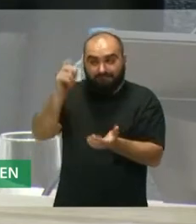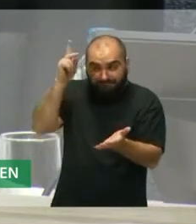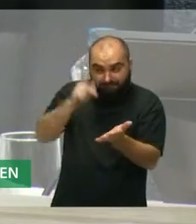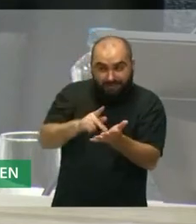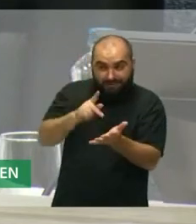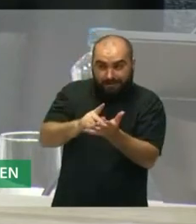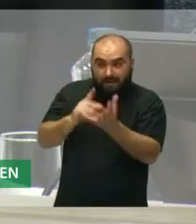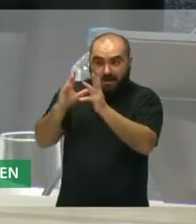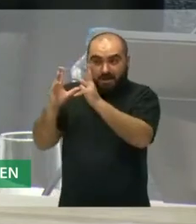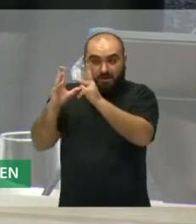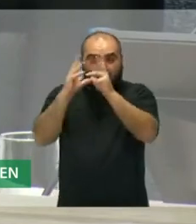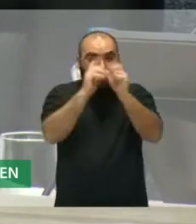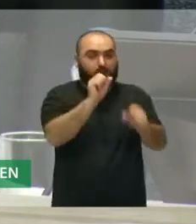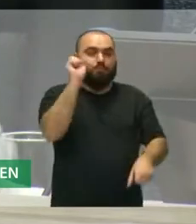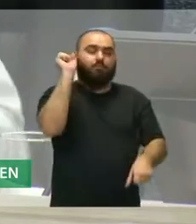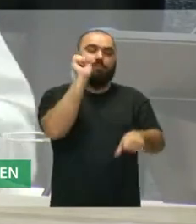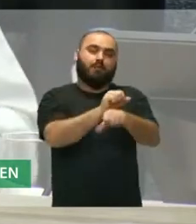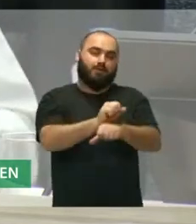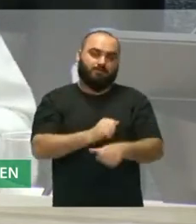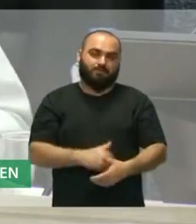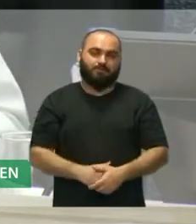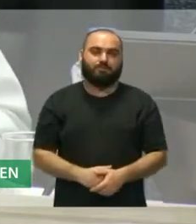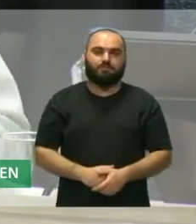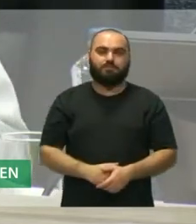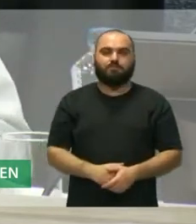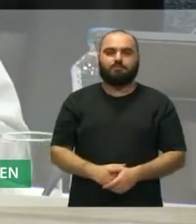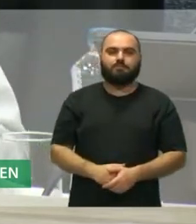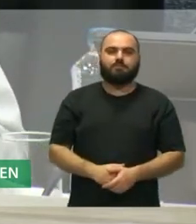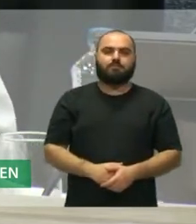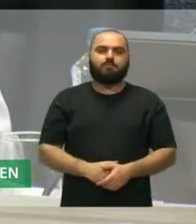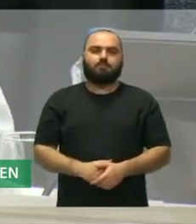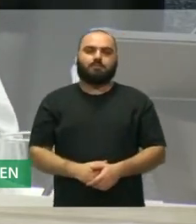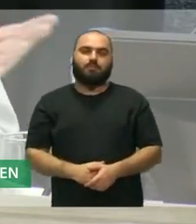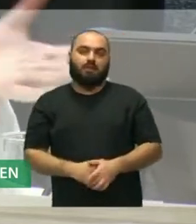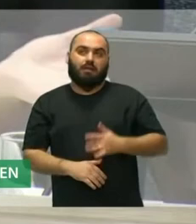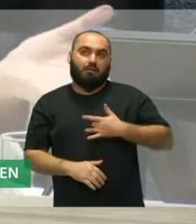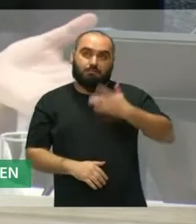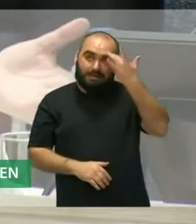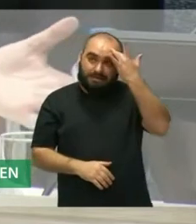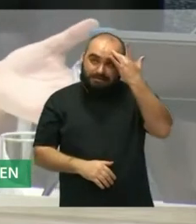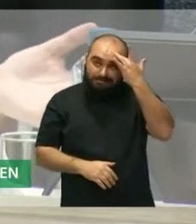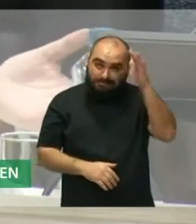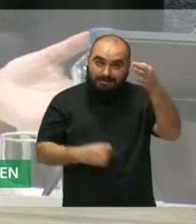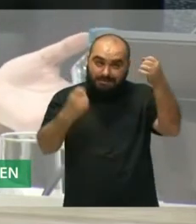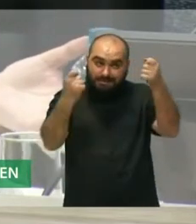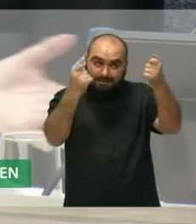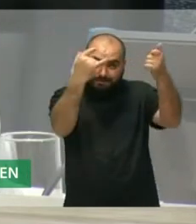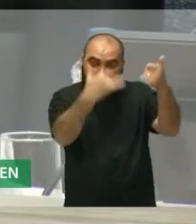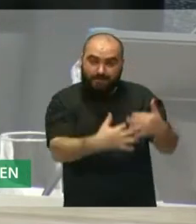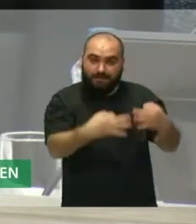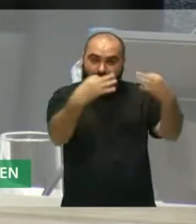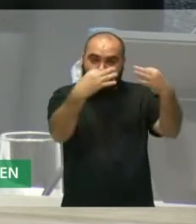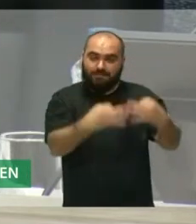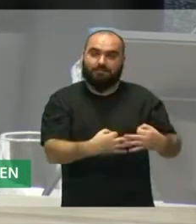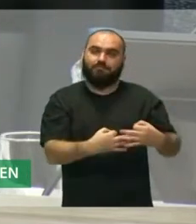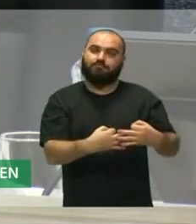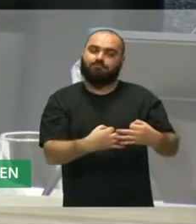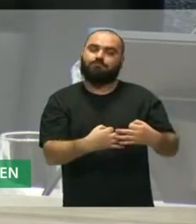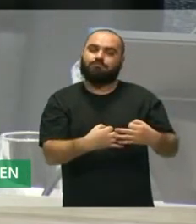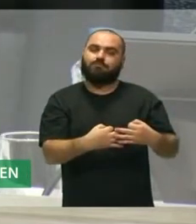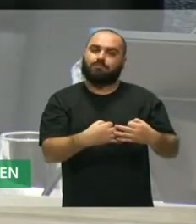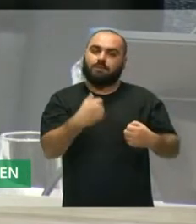ficou um pouco parado. Eu não saberia dizer desse planejamento com relação à, à